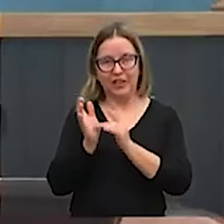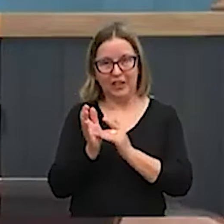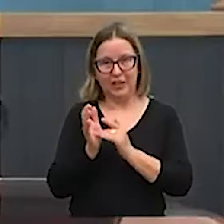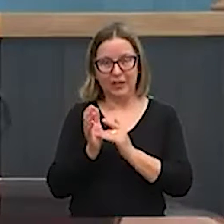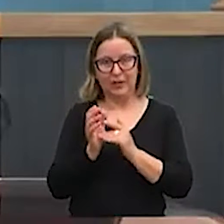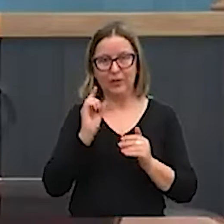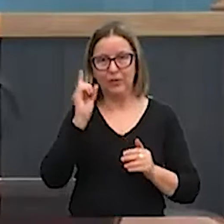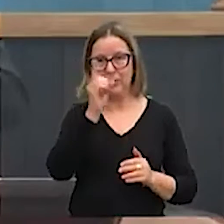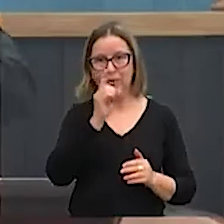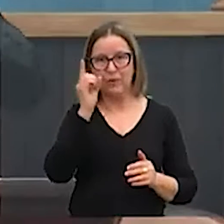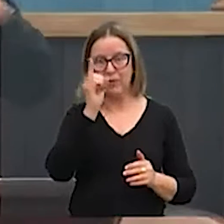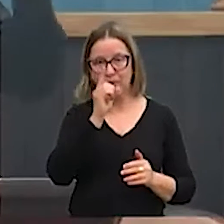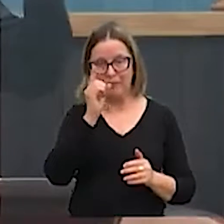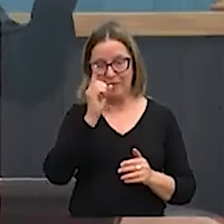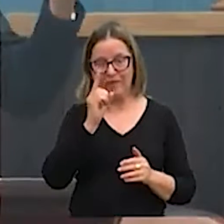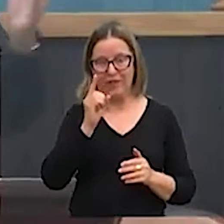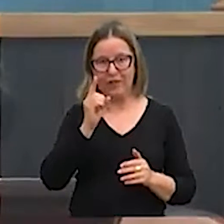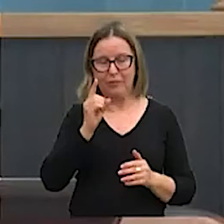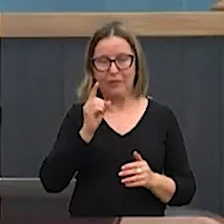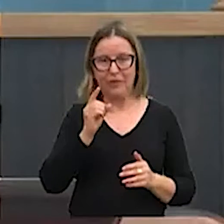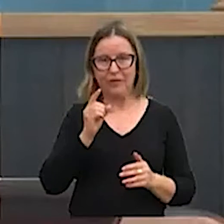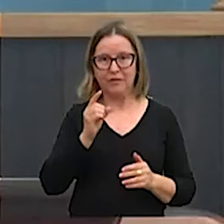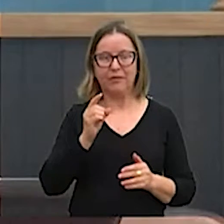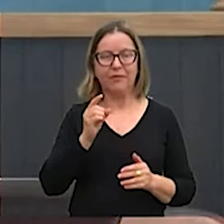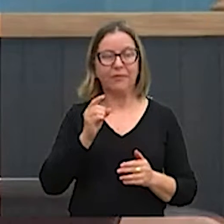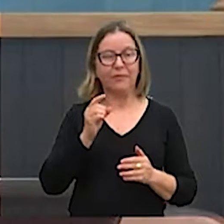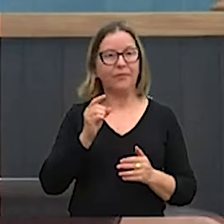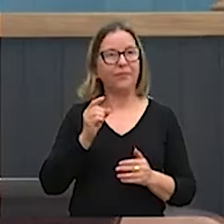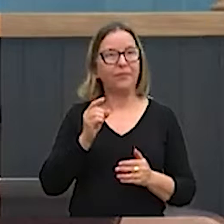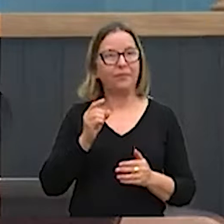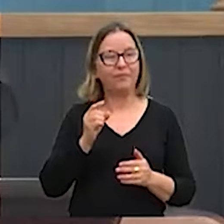ele recebeu aquelas